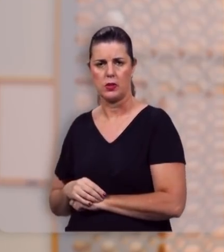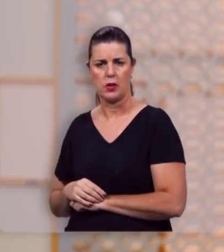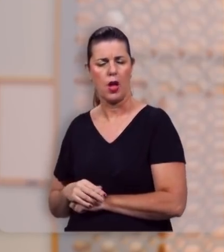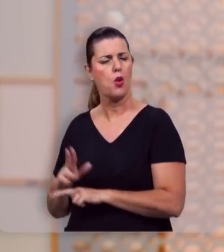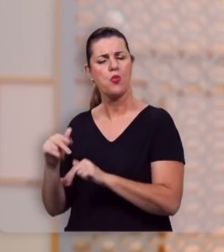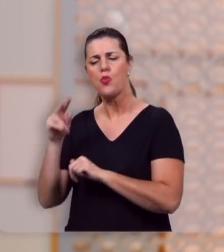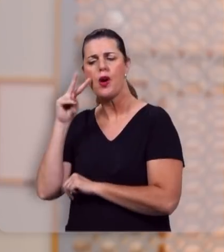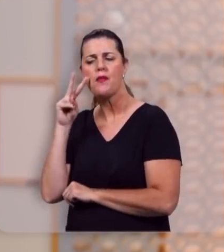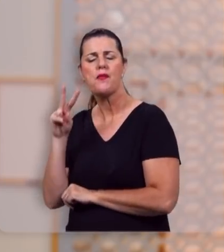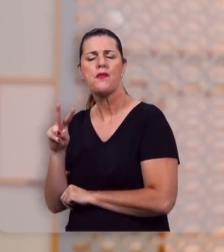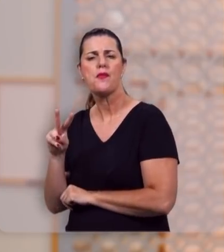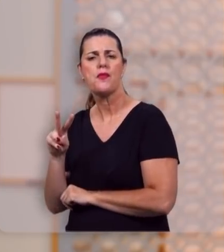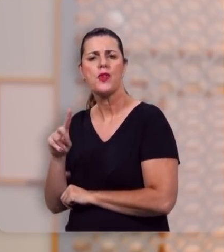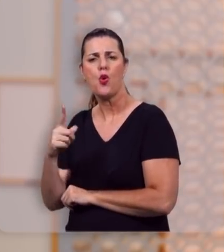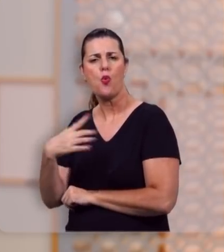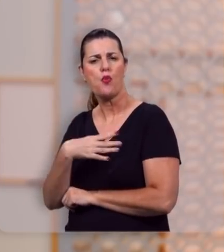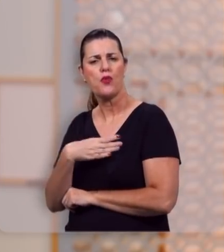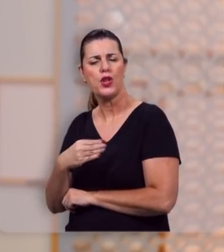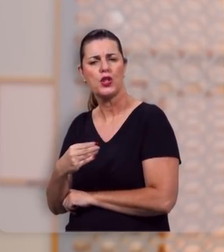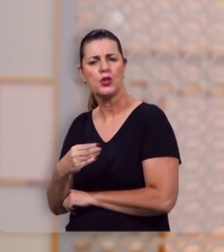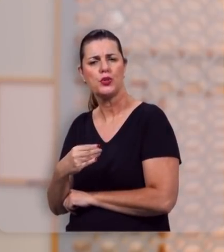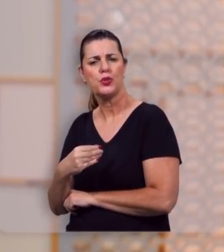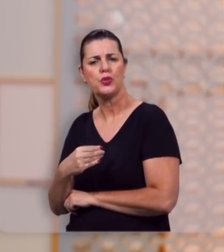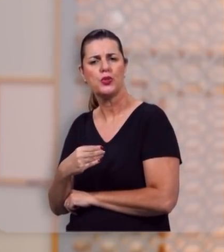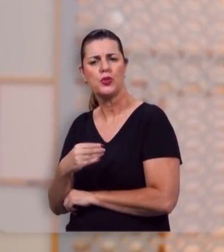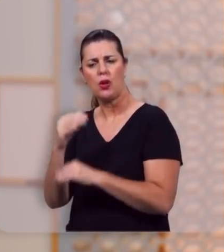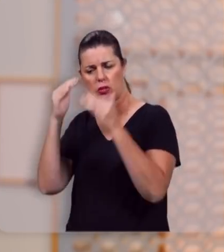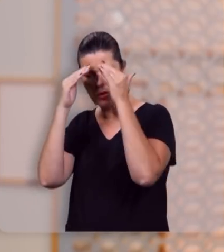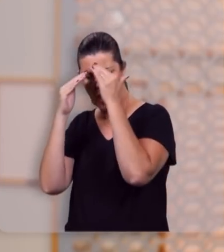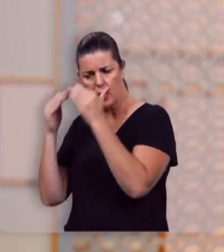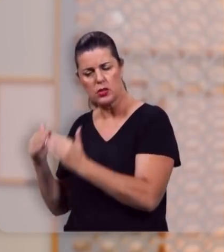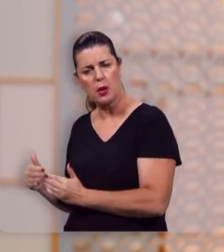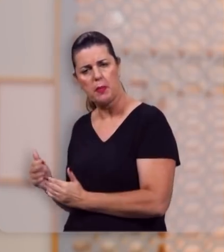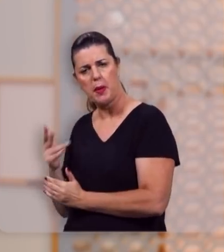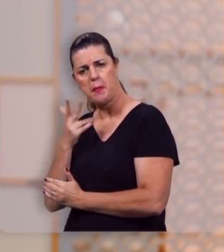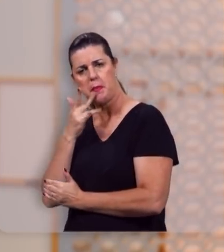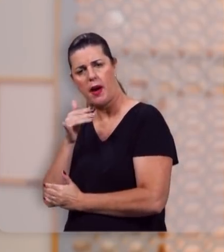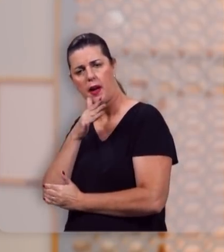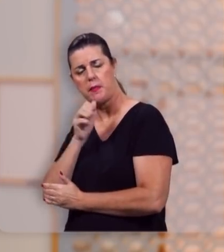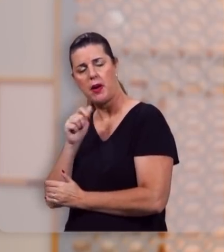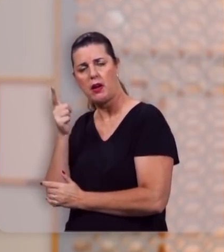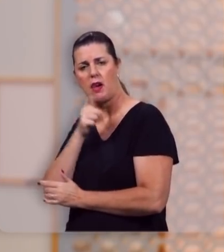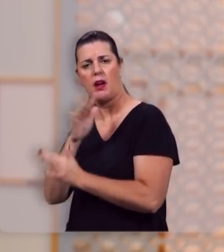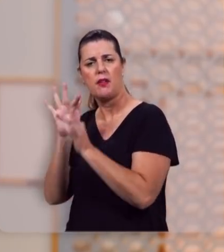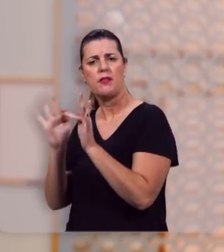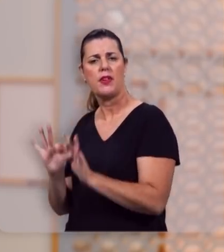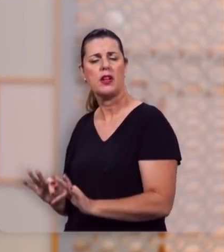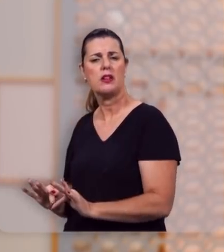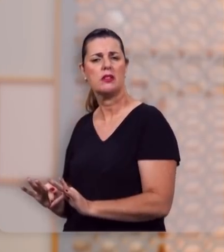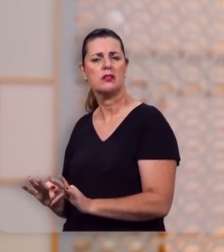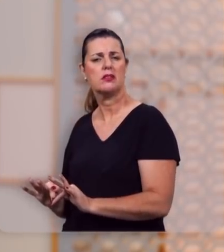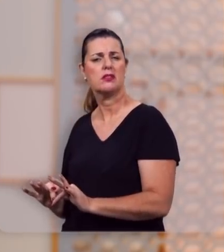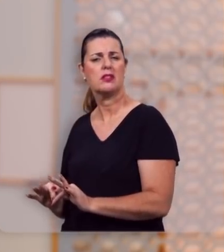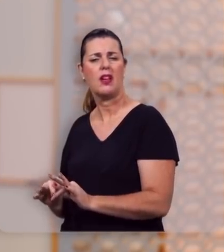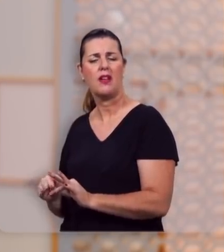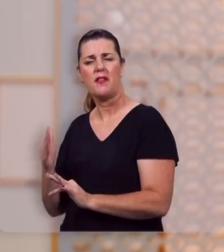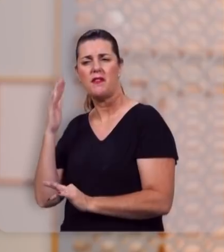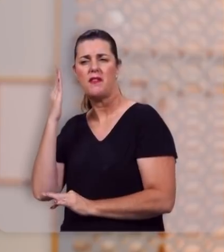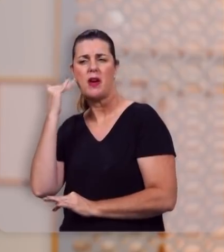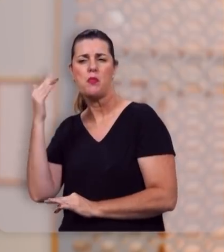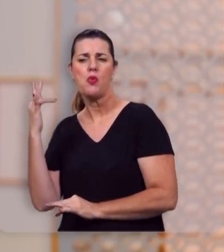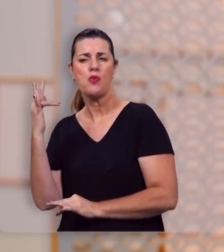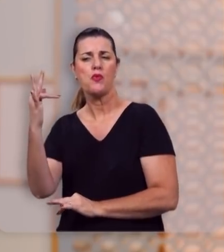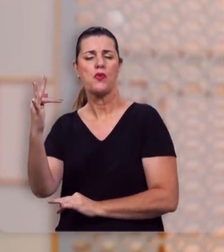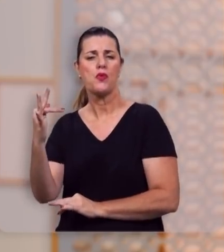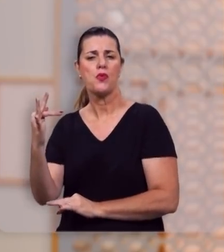Eu nunca vi um filho desobediente a pai e mãe que fosse feliz na vida, bem-sucedido na